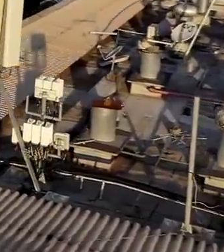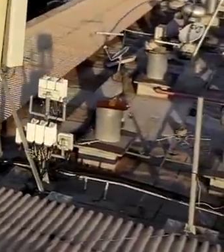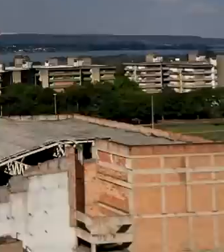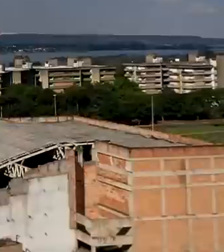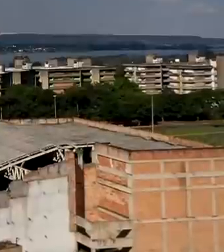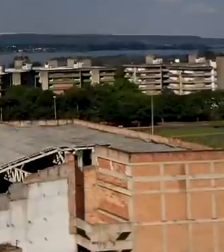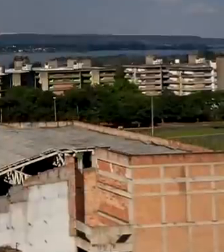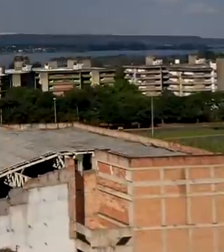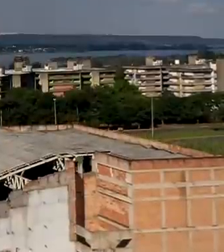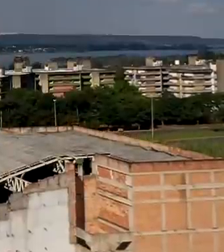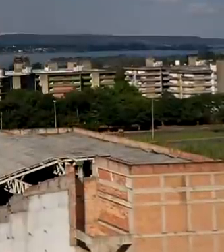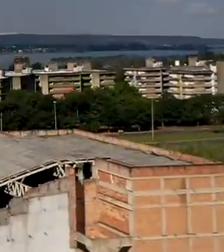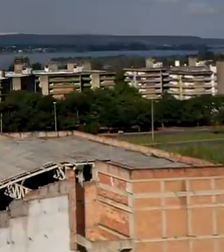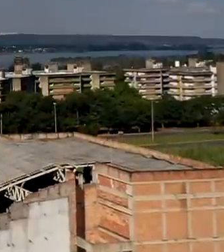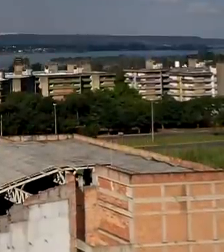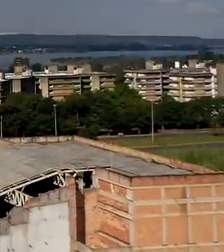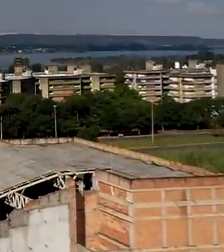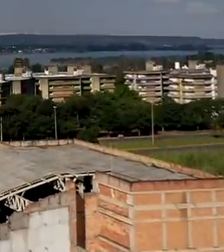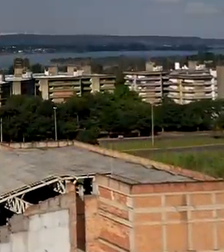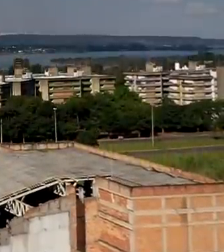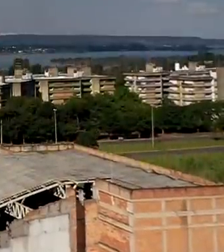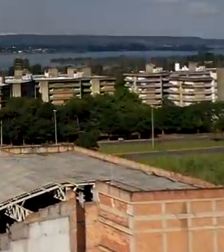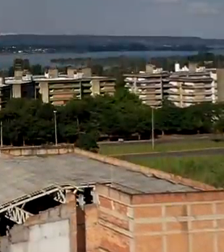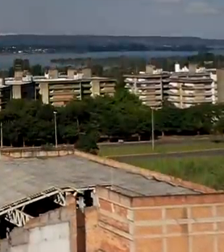Tchau, tchau.